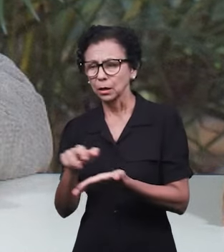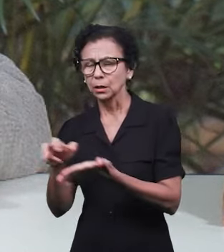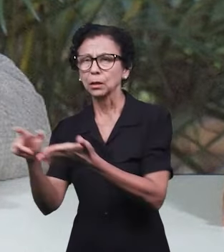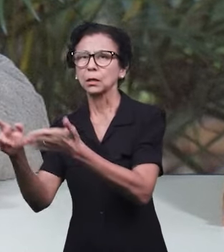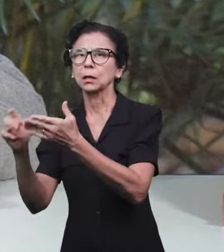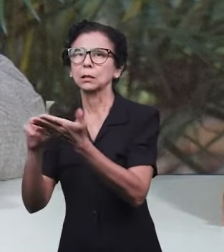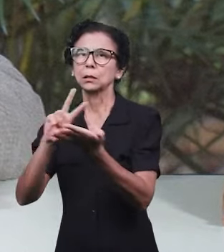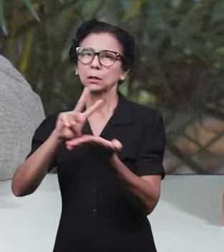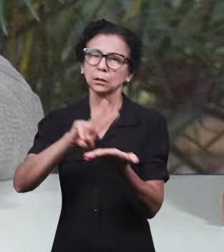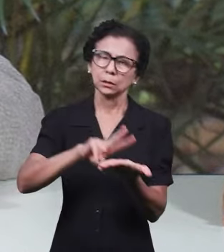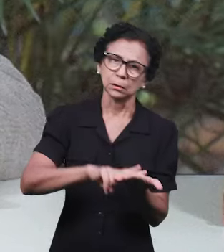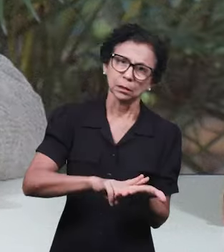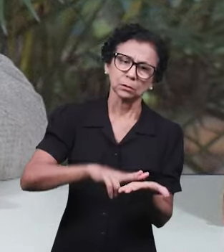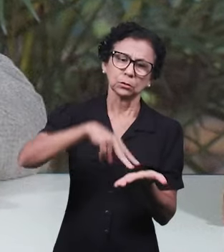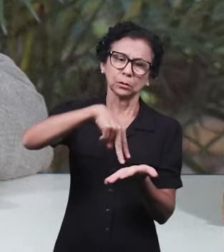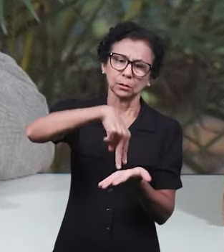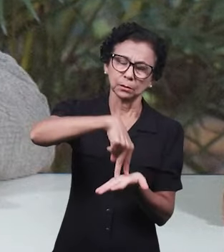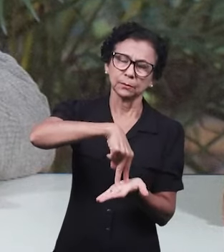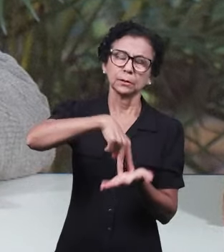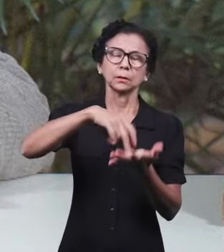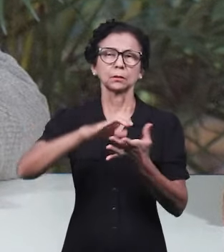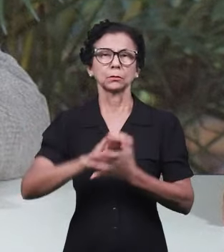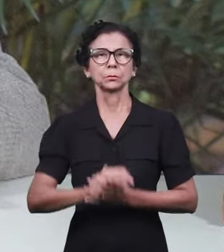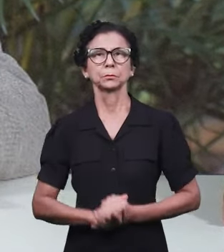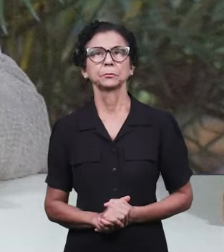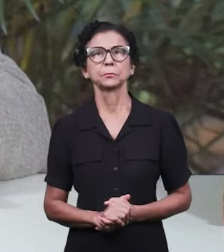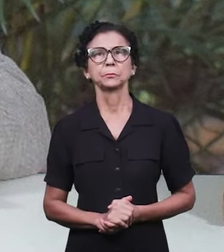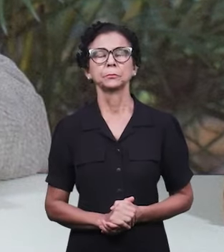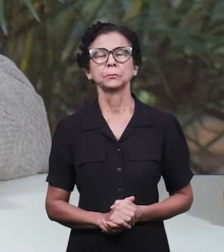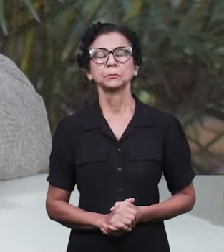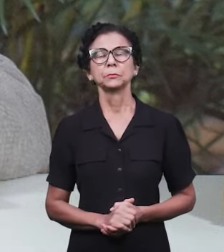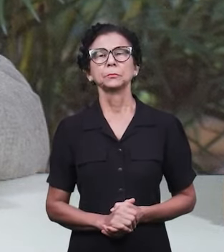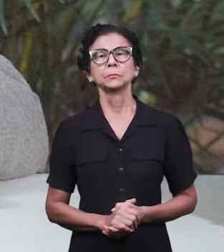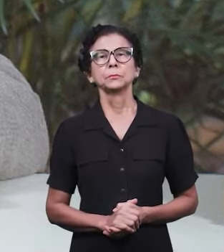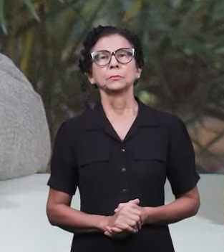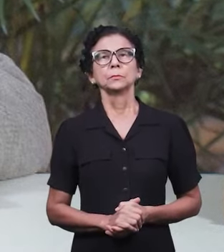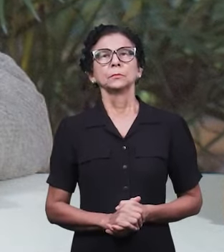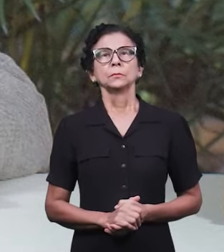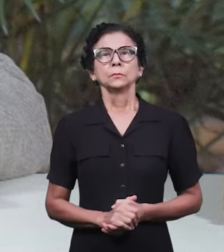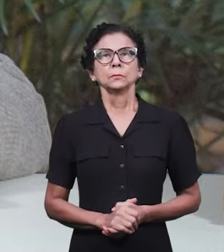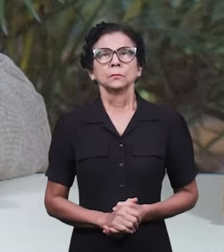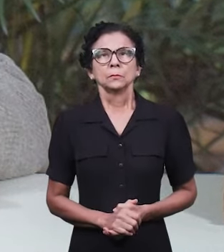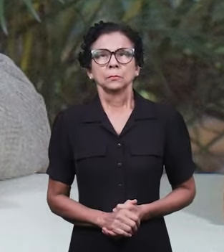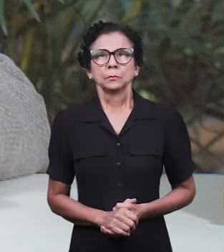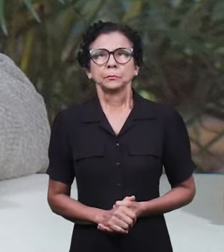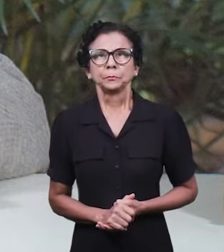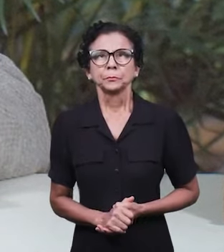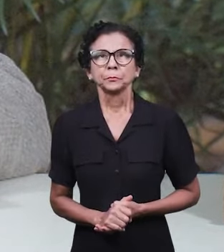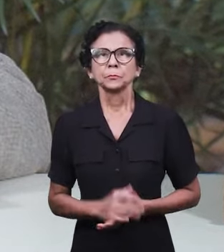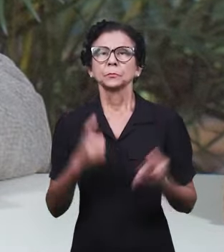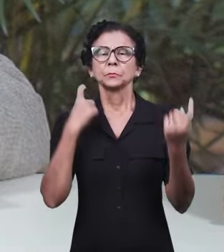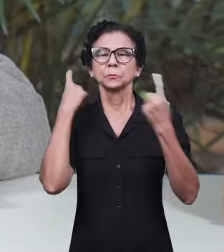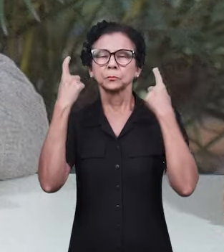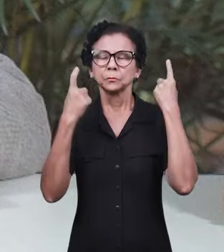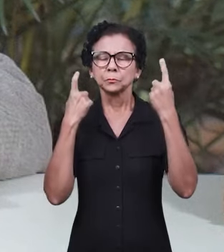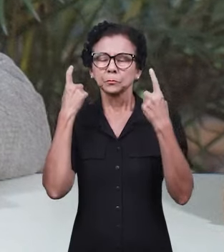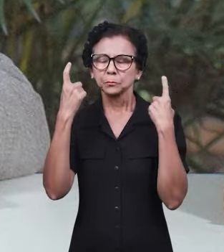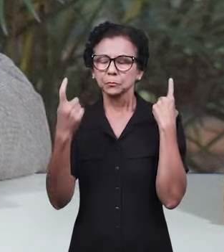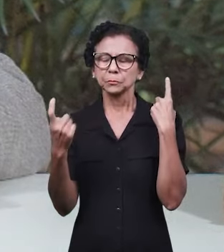para adultos quanto para crianças. E as nossas crianças, pequenos, intermediários e